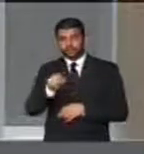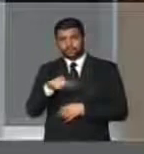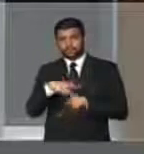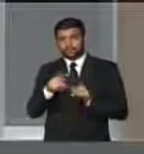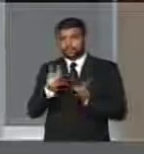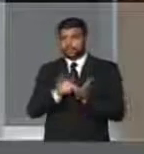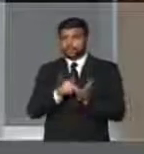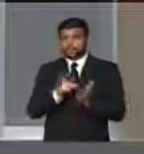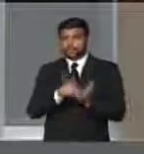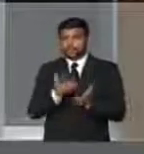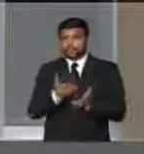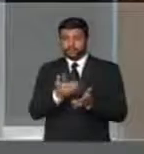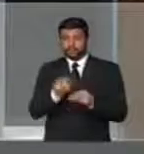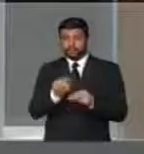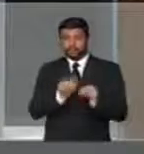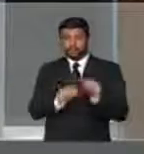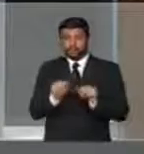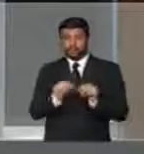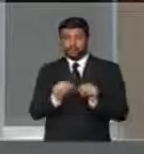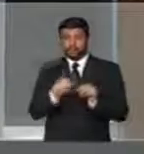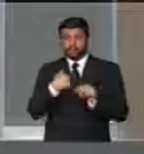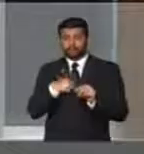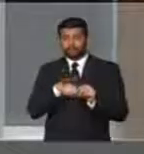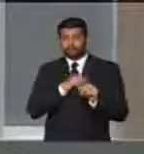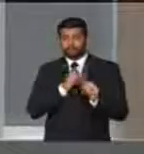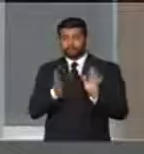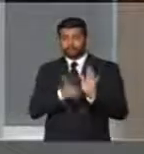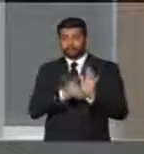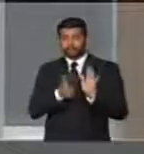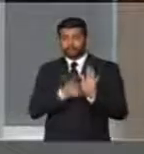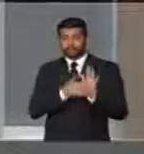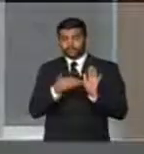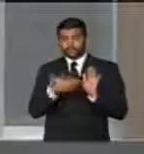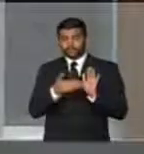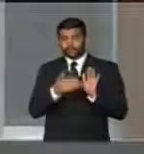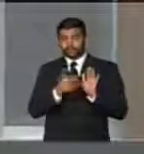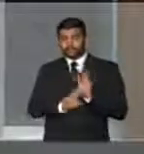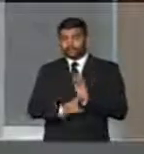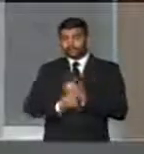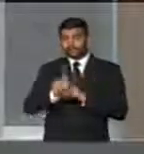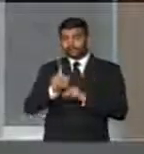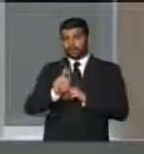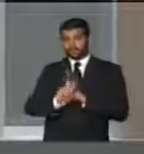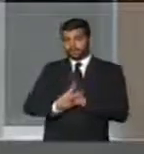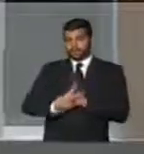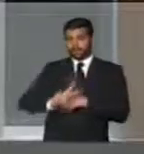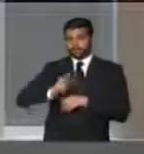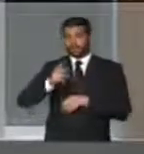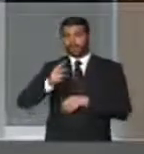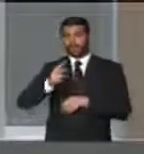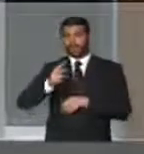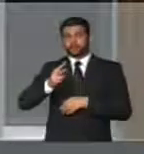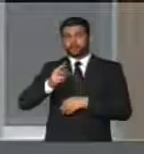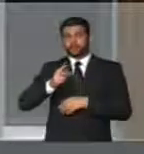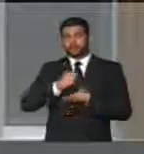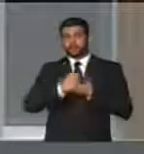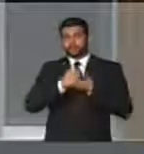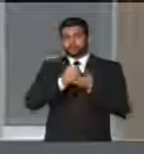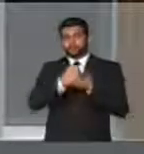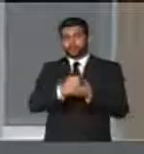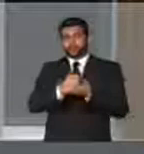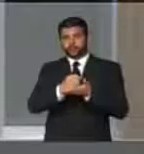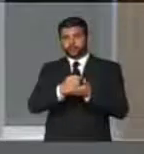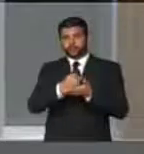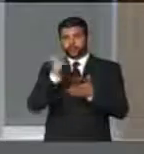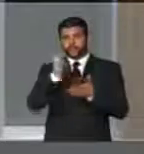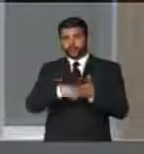mas a verdade é que a proposta, ao invés de aumentar a contribuição